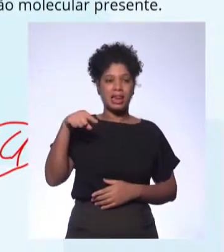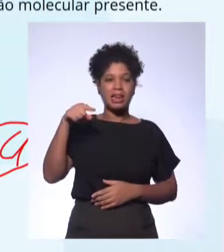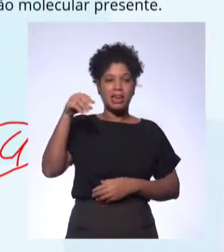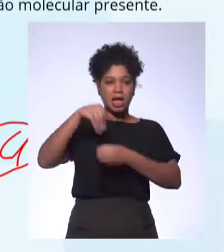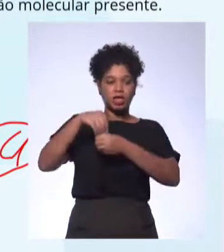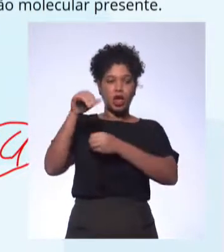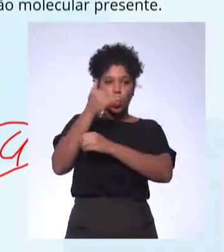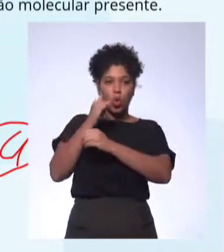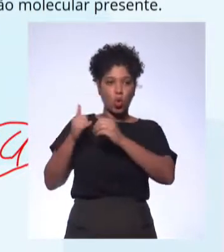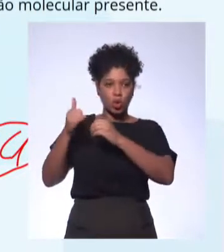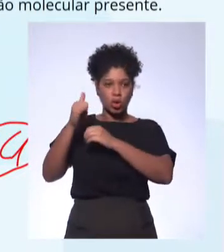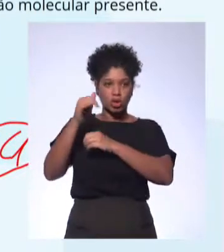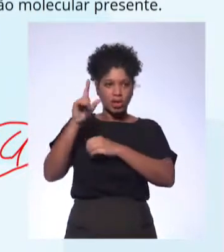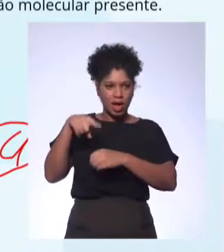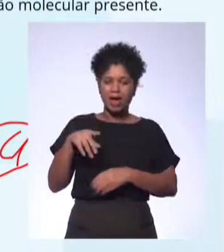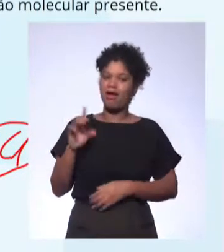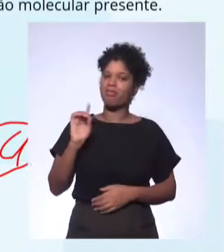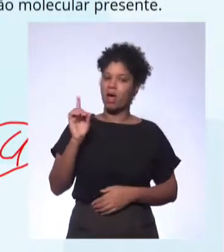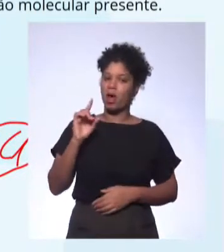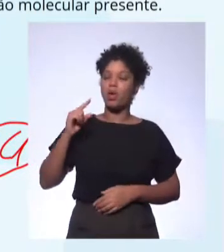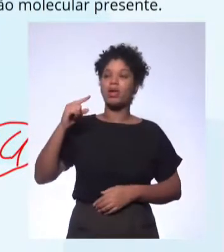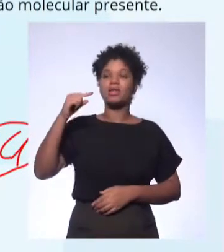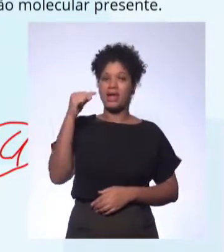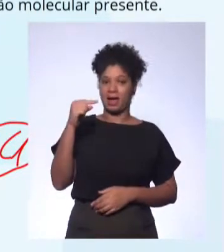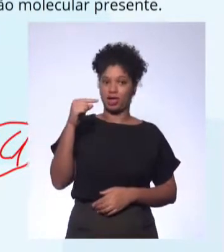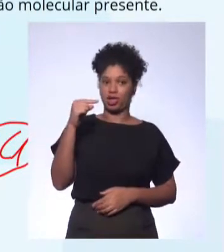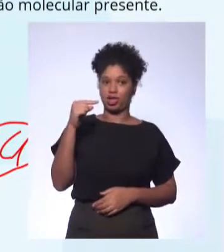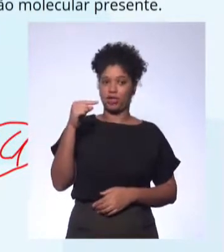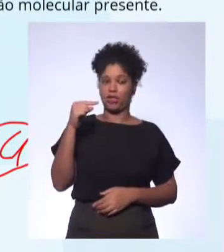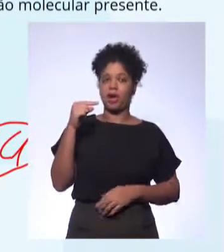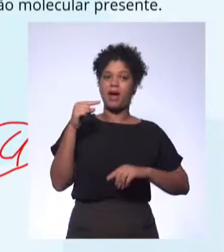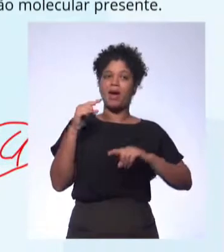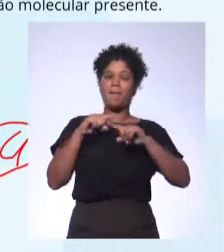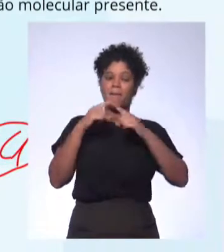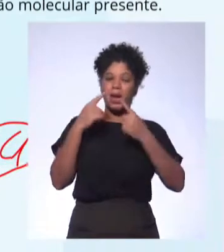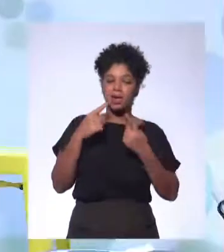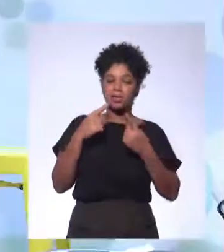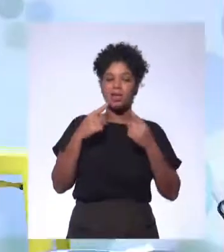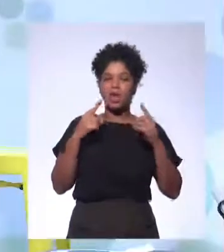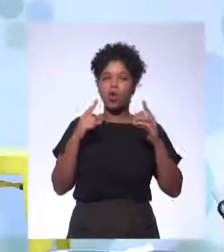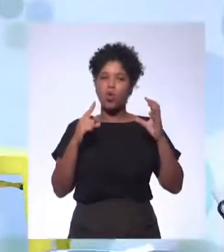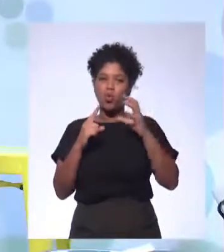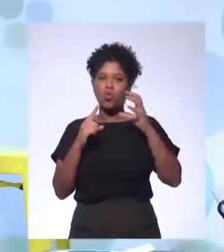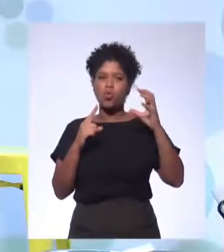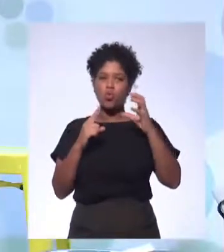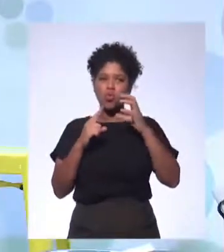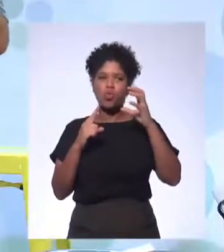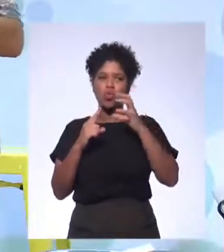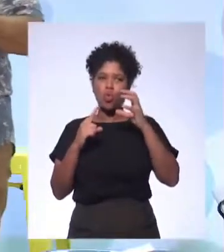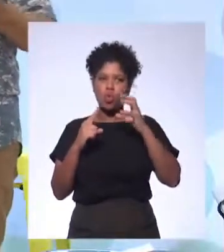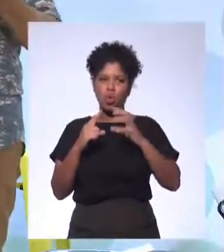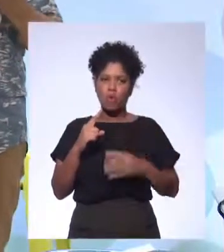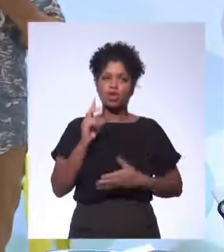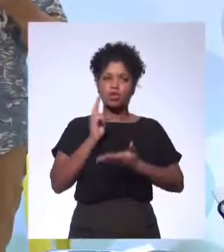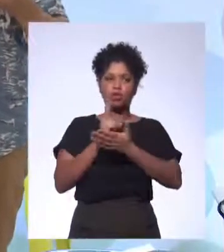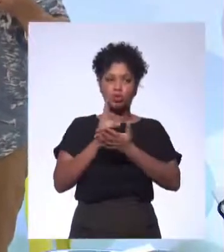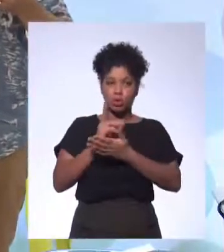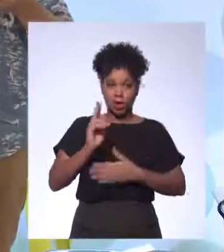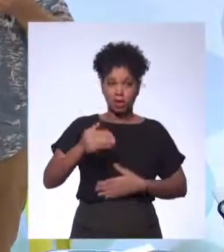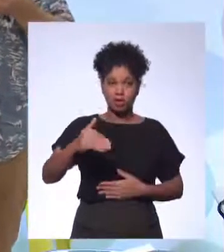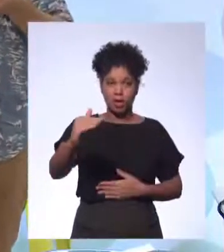ela só possui carga elétrica negativa então o que que vai acontecer uma vai induzir a outra isso vai ficar para sempre